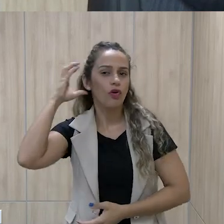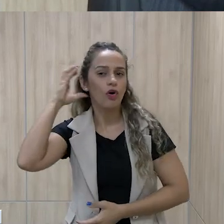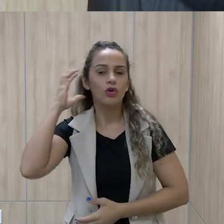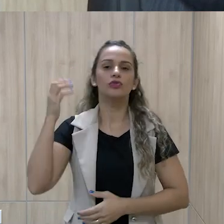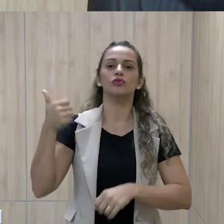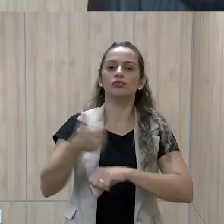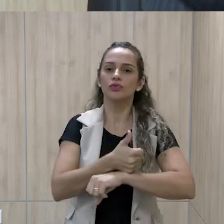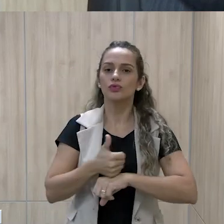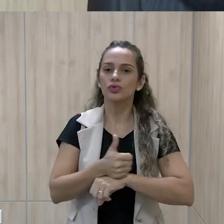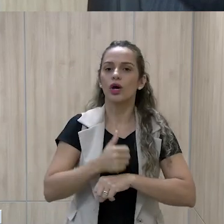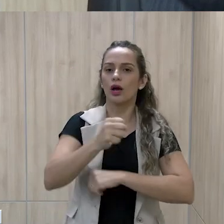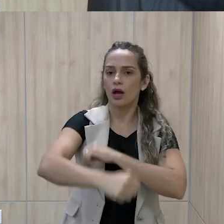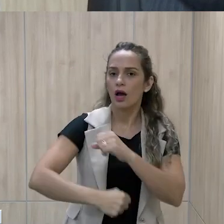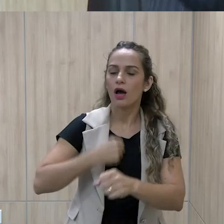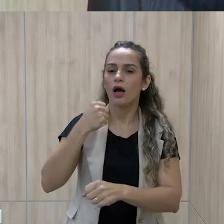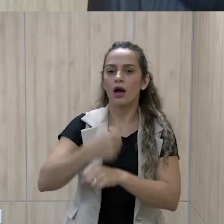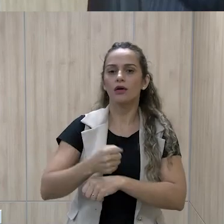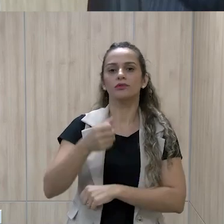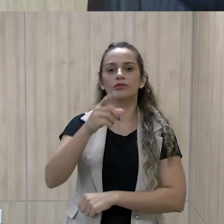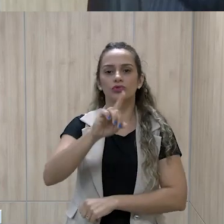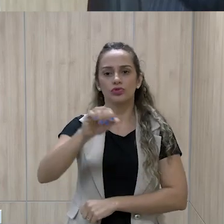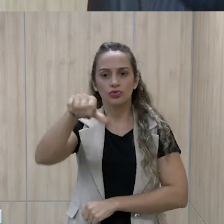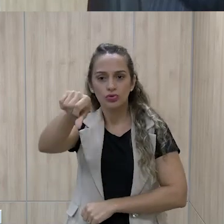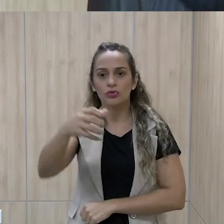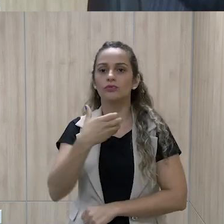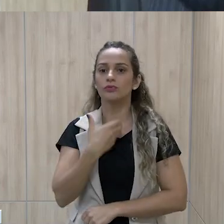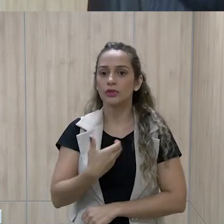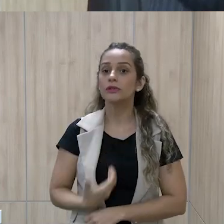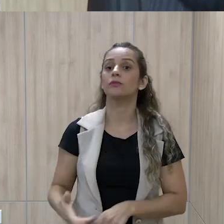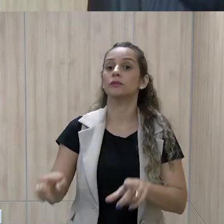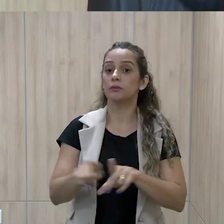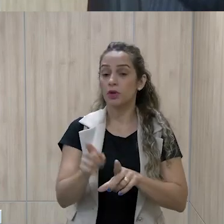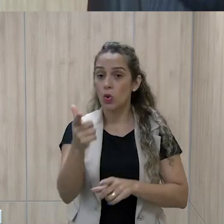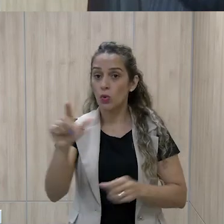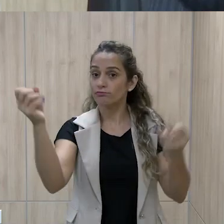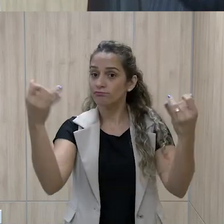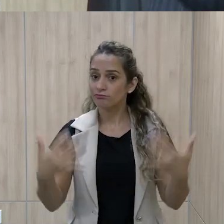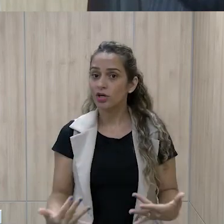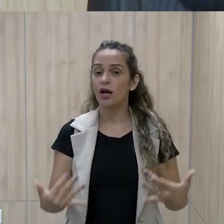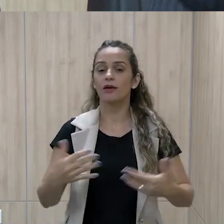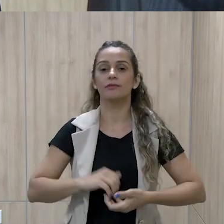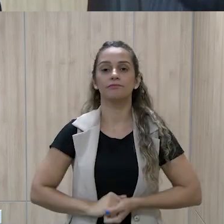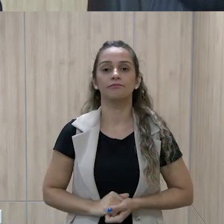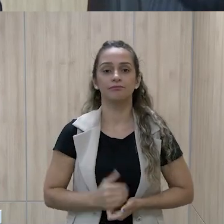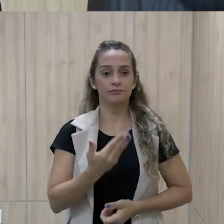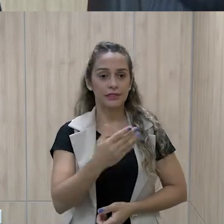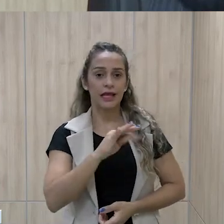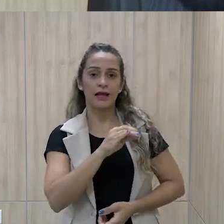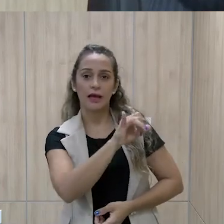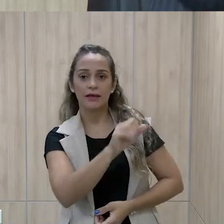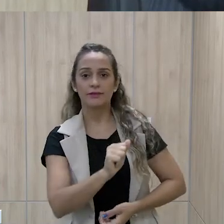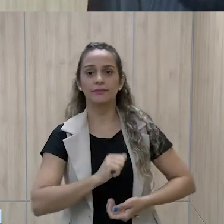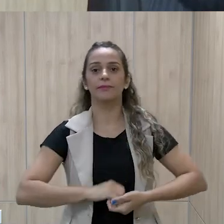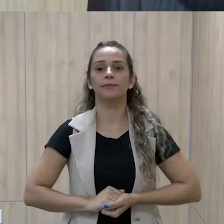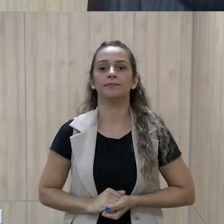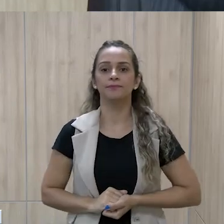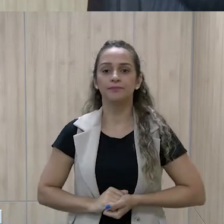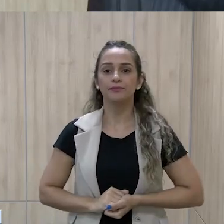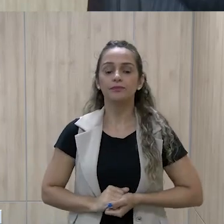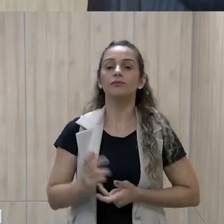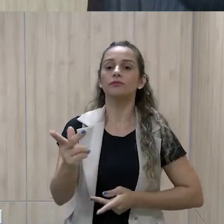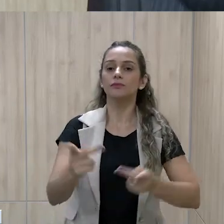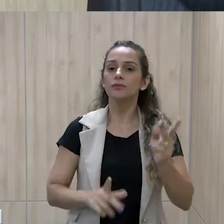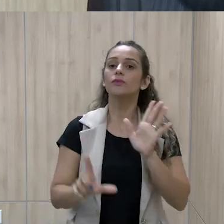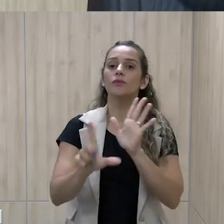o dia do fonoaudiólogo a ser celebrado anualmente no dia nove de dezembro e da outras providências para relatar a deputada